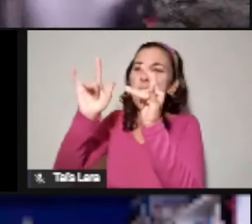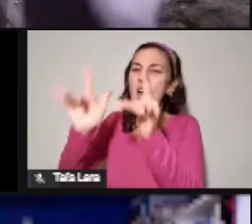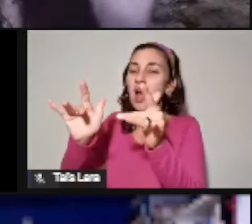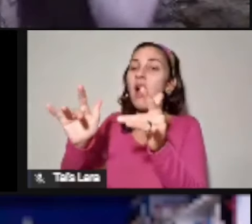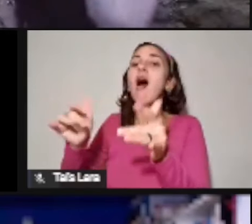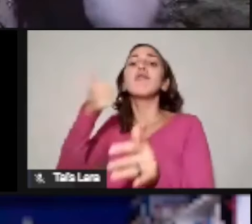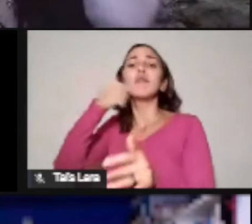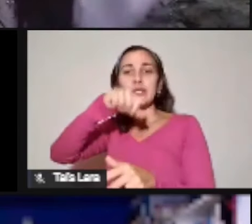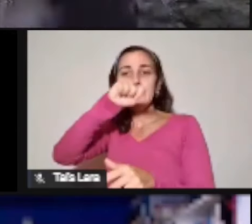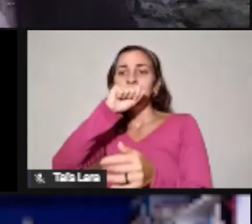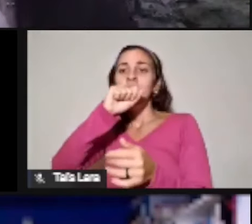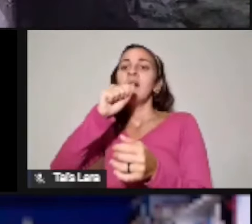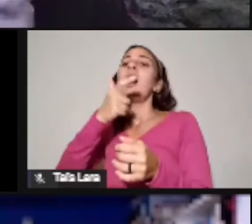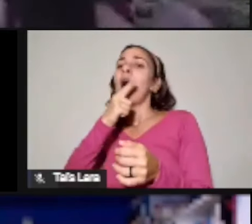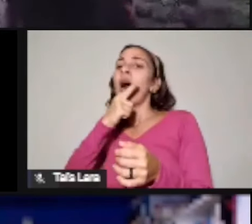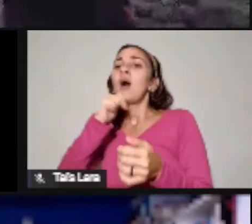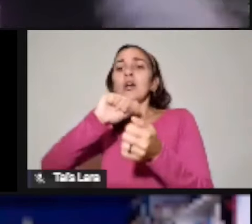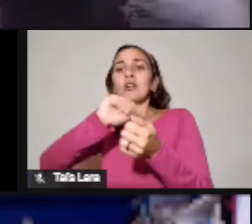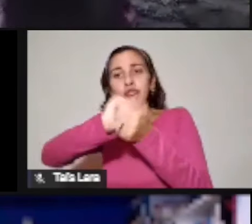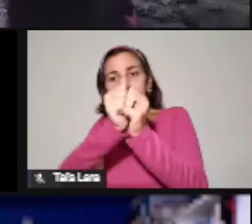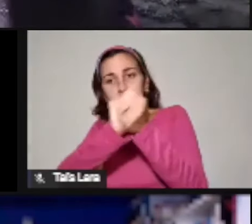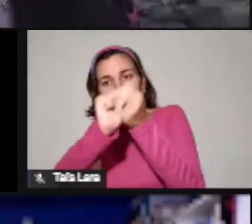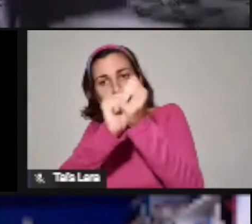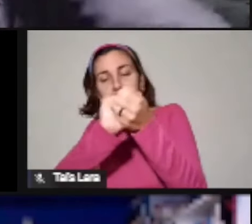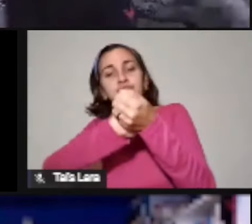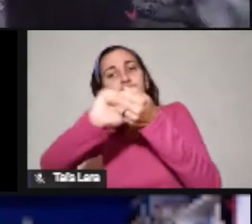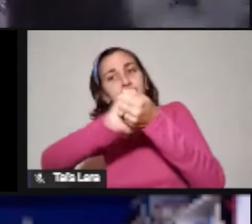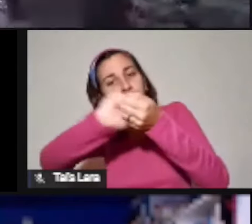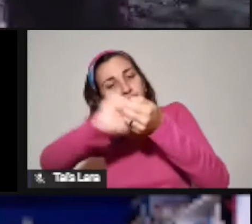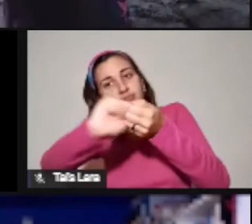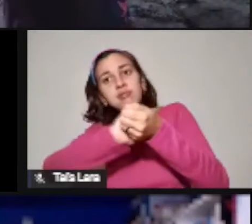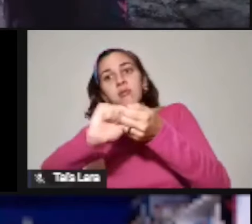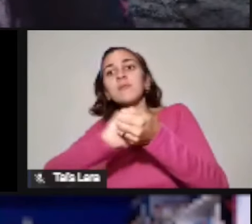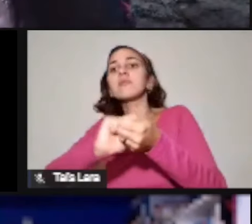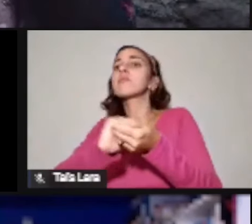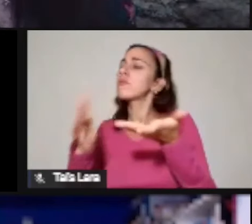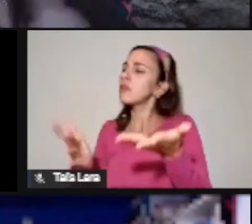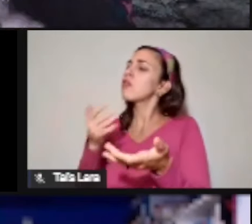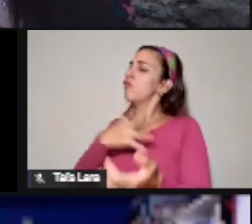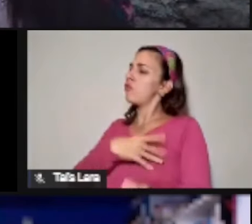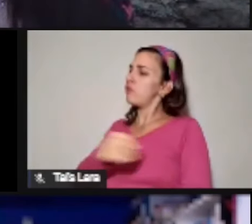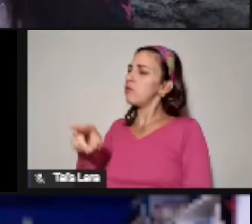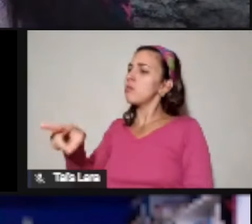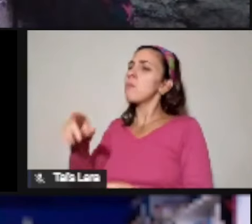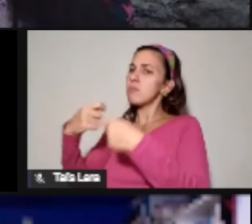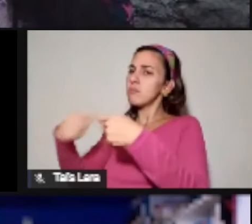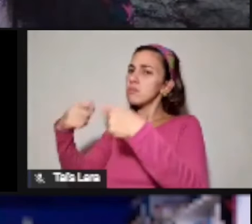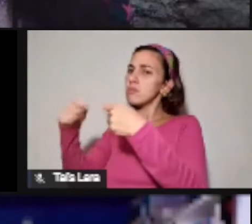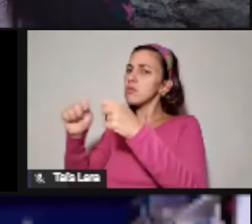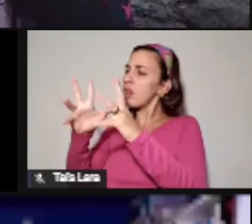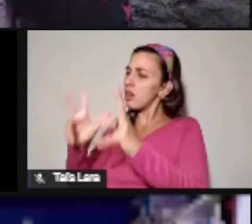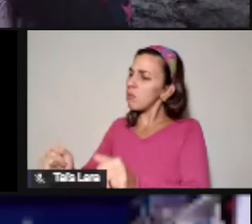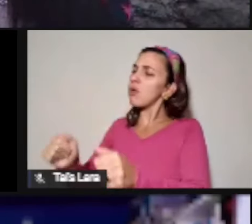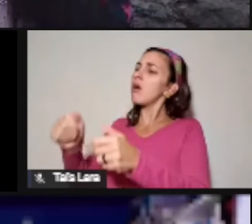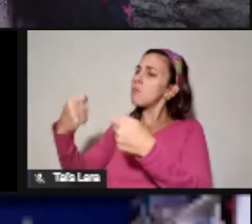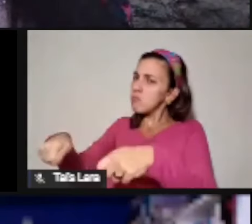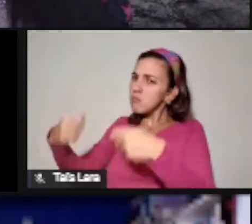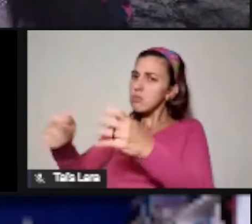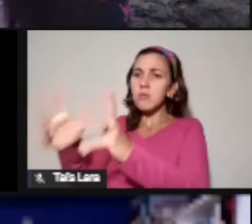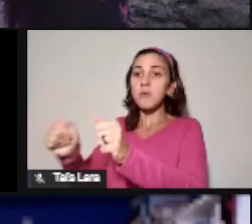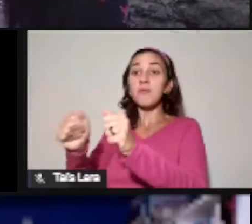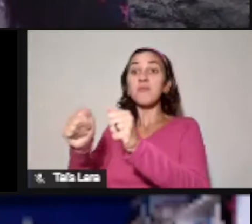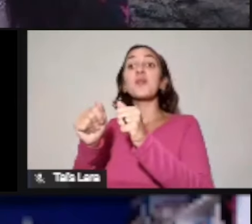com tênis minimamente limpo. E ela falava, filho, você tem que limpar. Aí um dia ela pegou só um pé do tênis